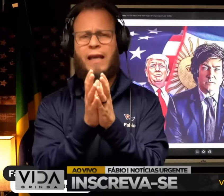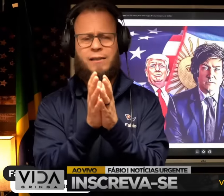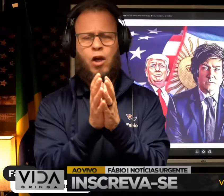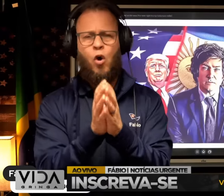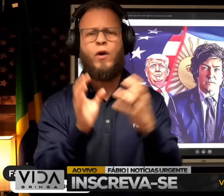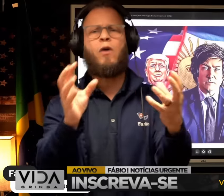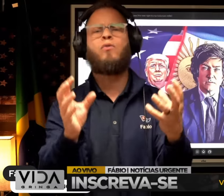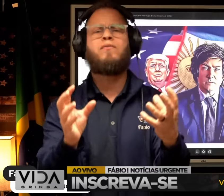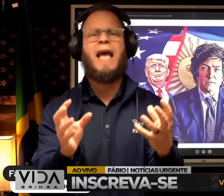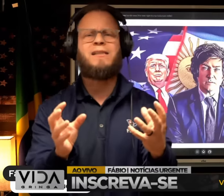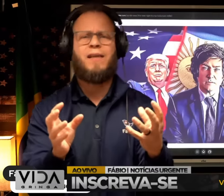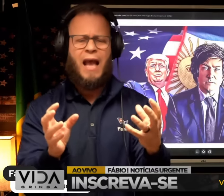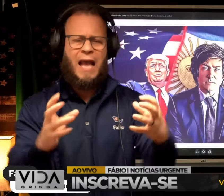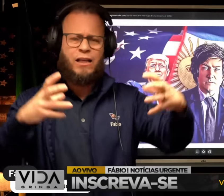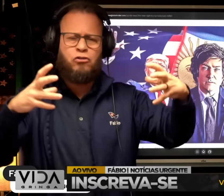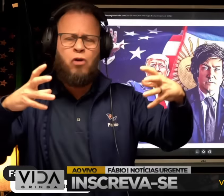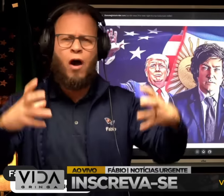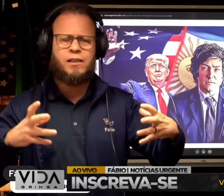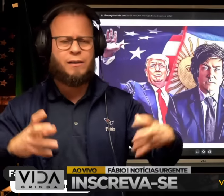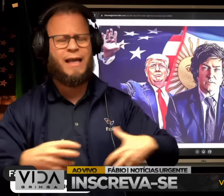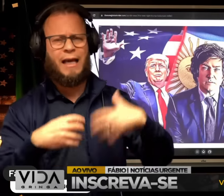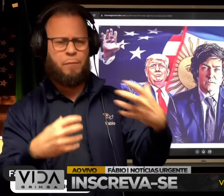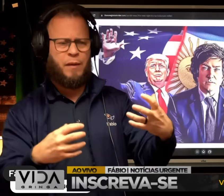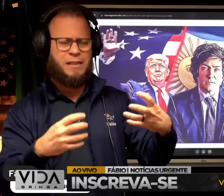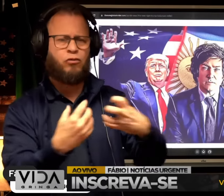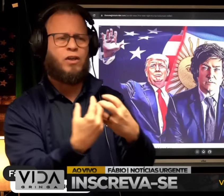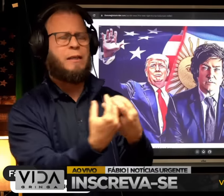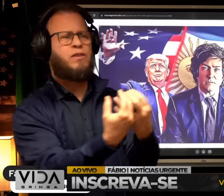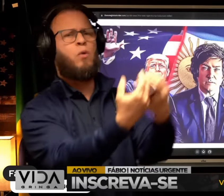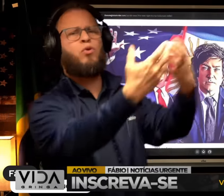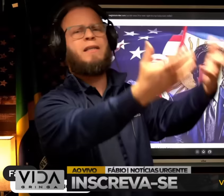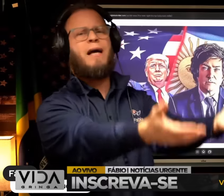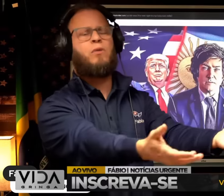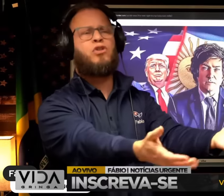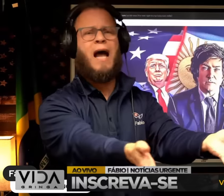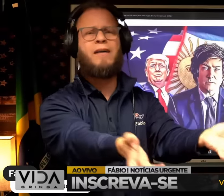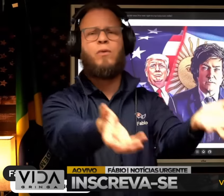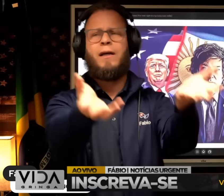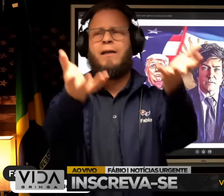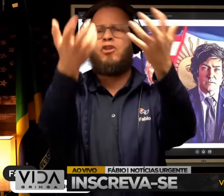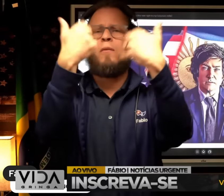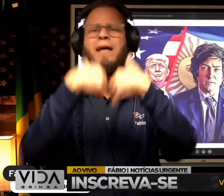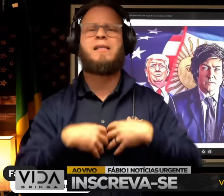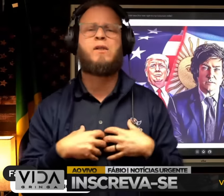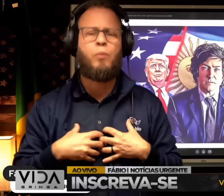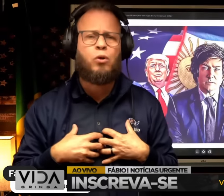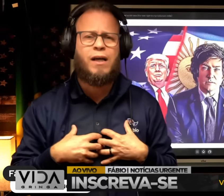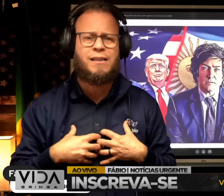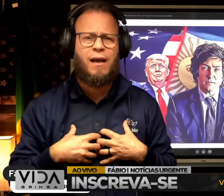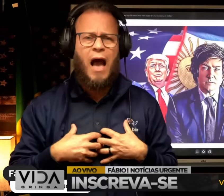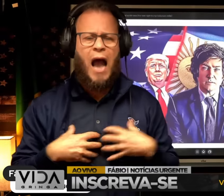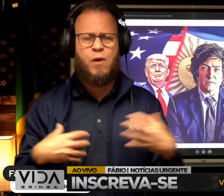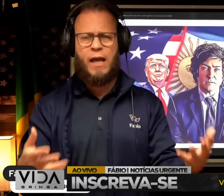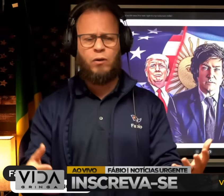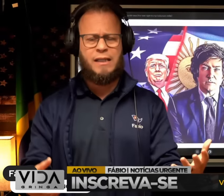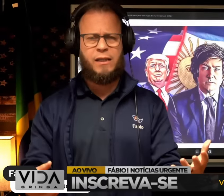acontece o que acontece é que nós naquele plebiscito Nós demos a autoridade ao estado de tomar decisão por nós